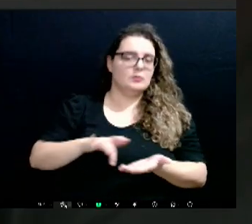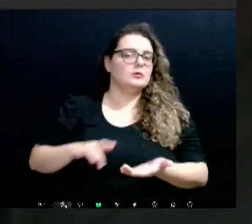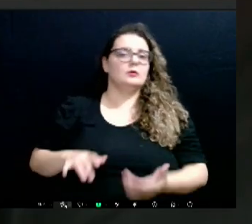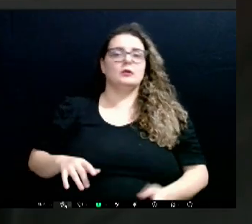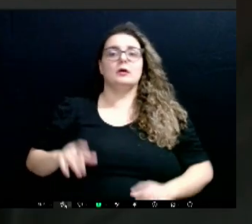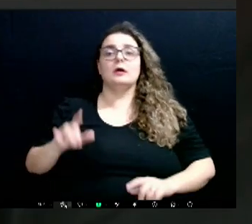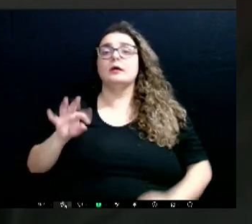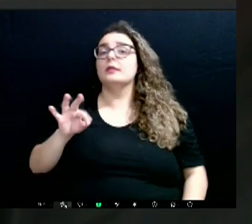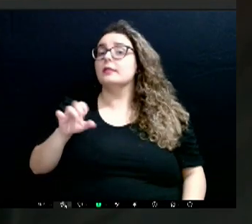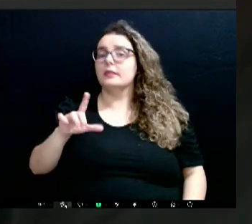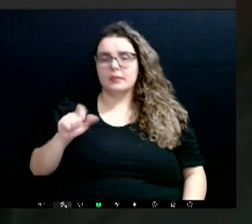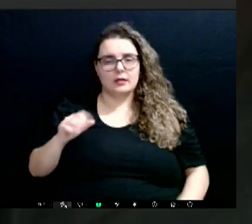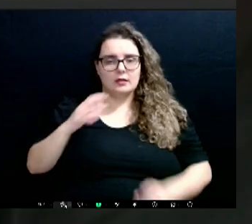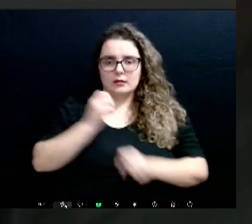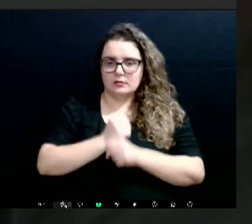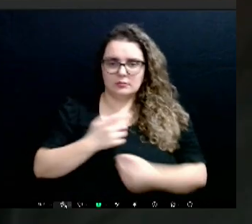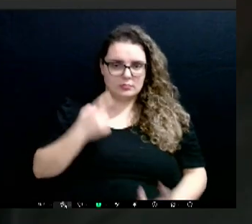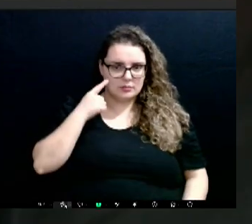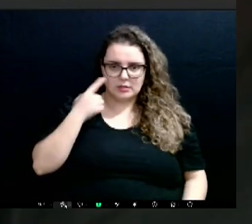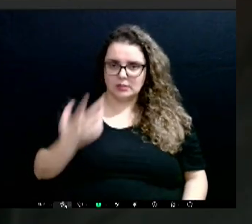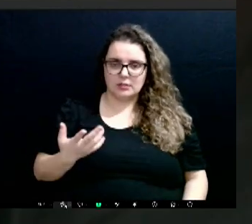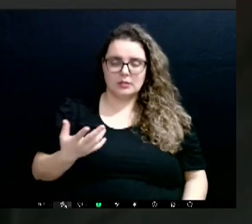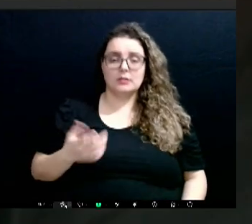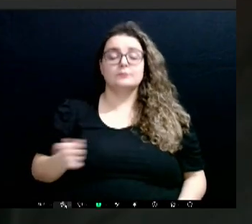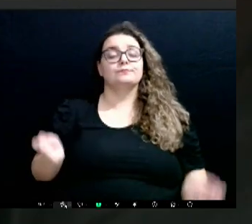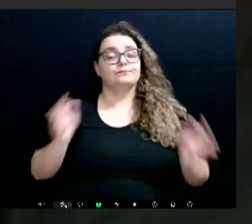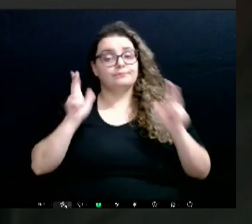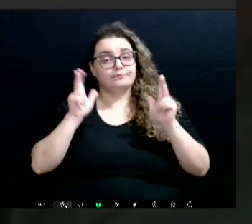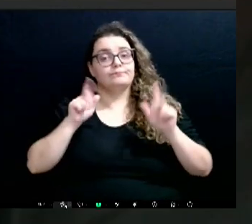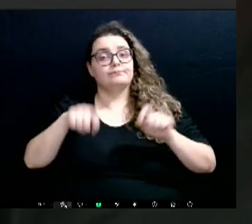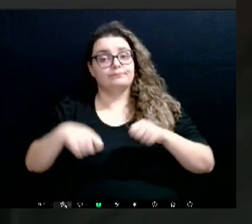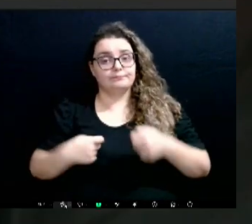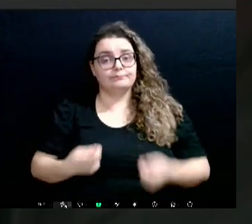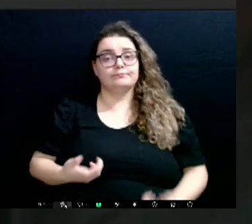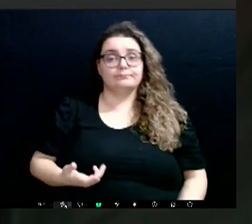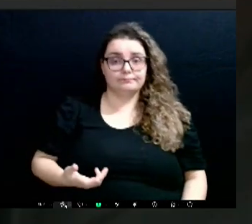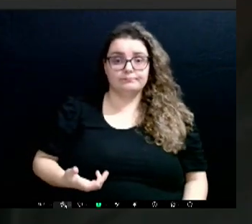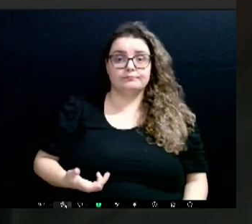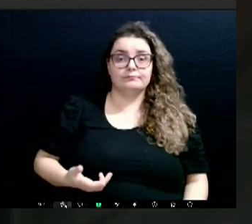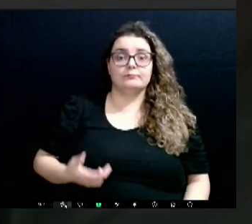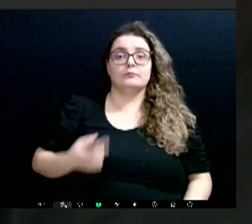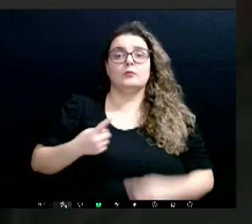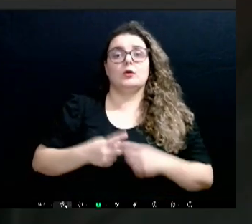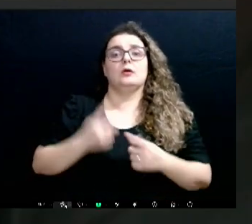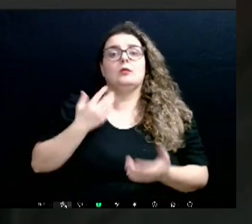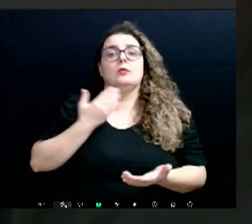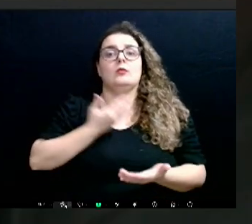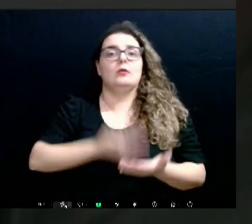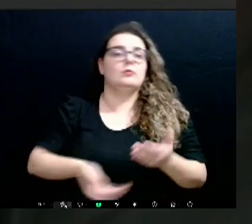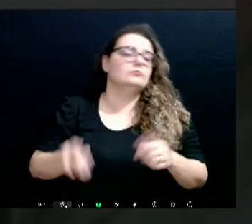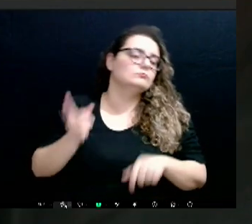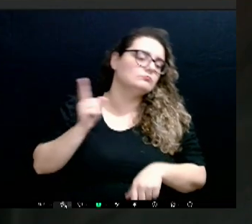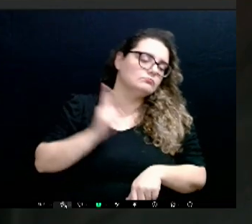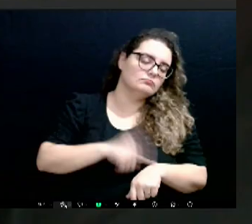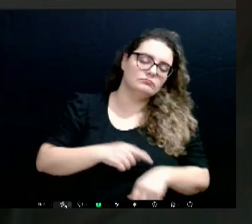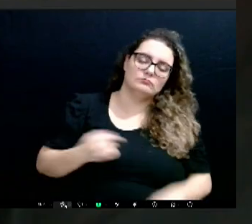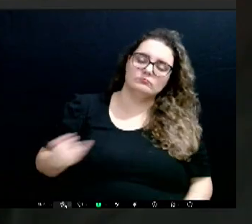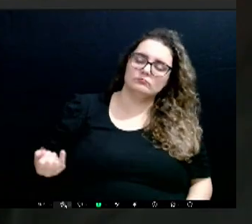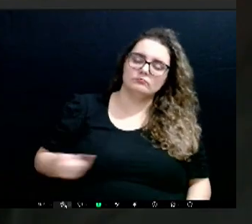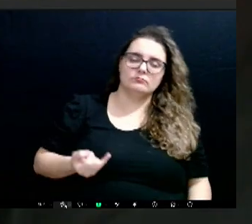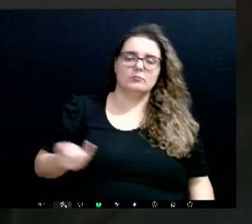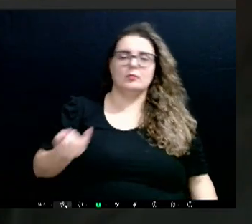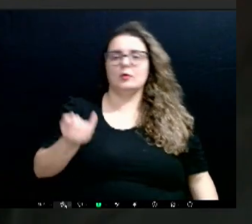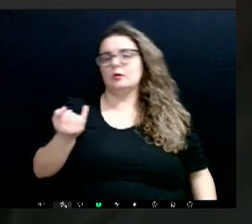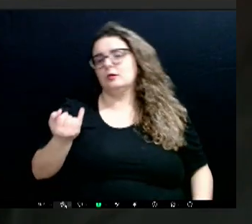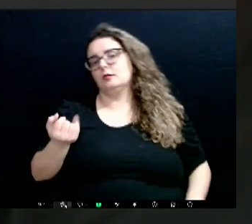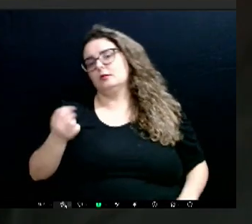E a gente precisa estar atento a essa questão, porque a gente pode estar perdendo um tempo muito grande, né? Só rolando